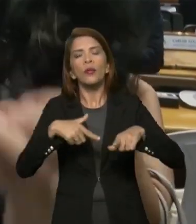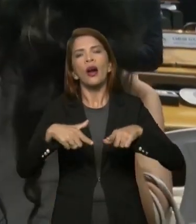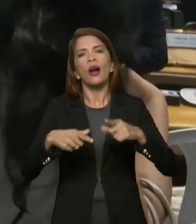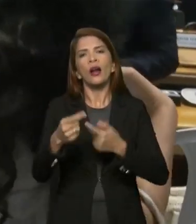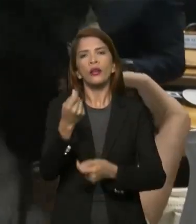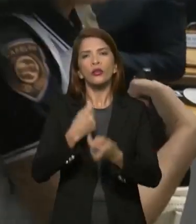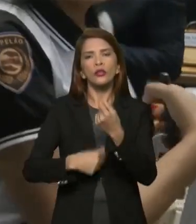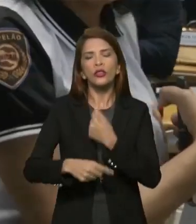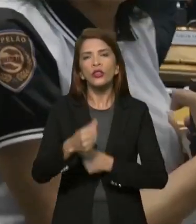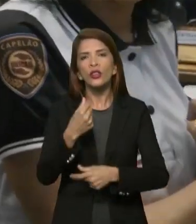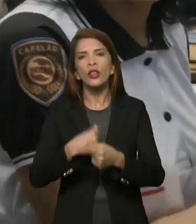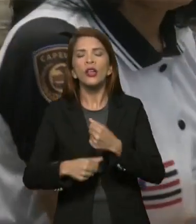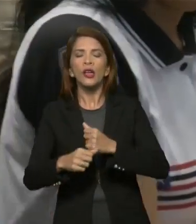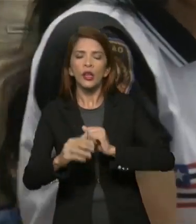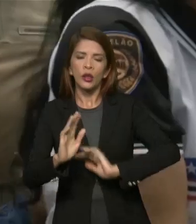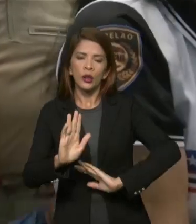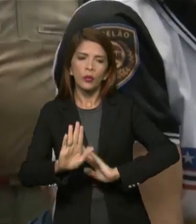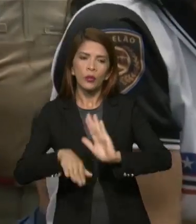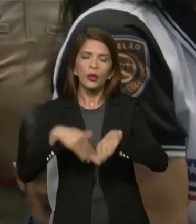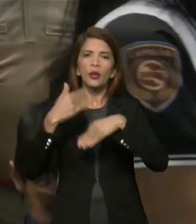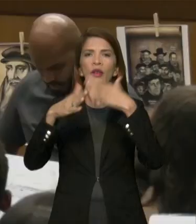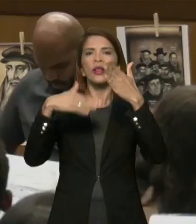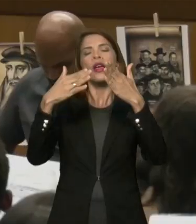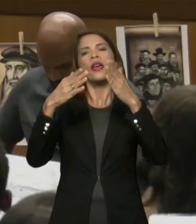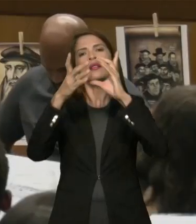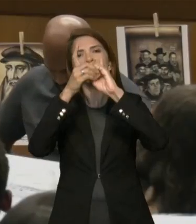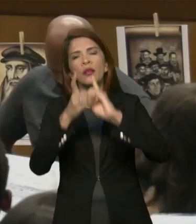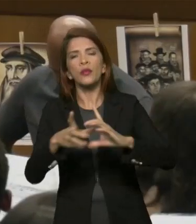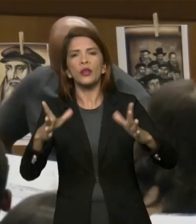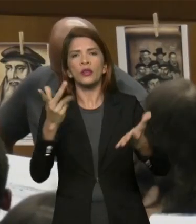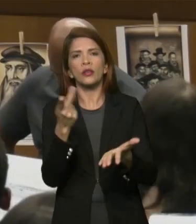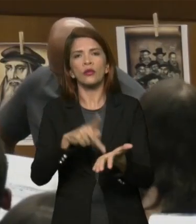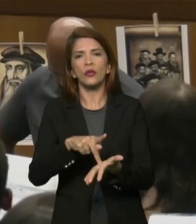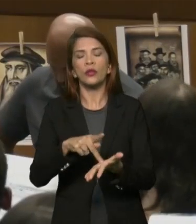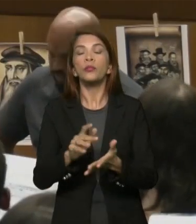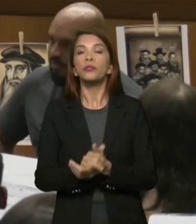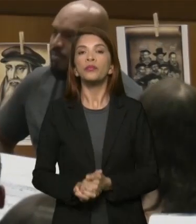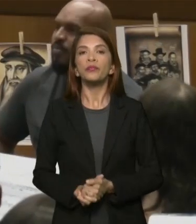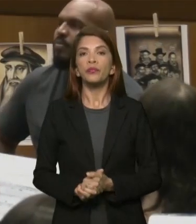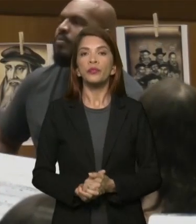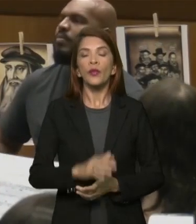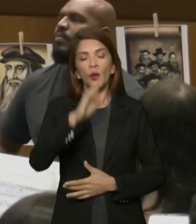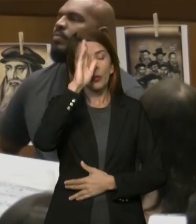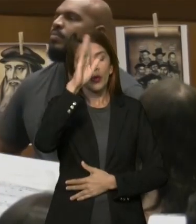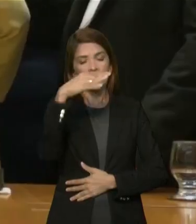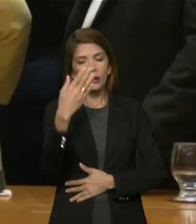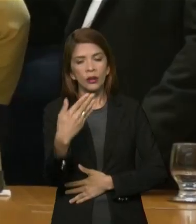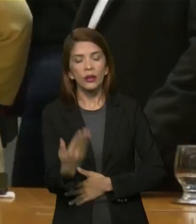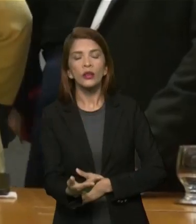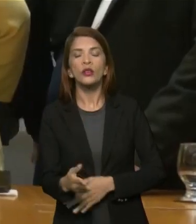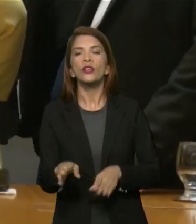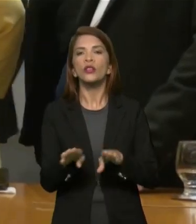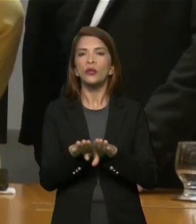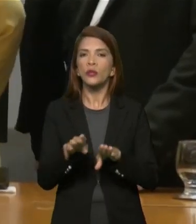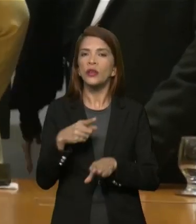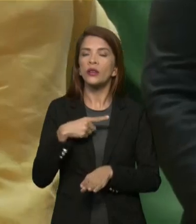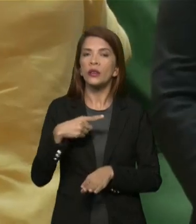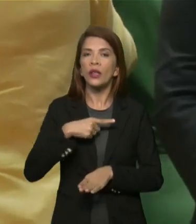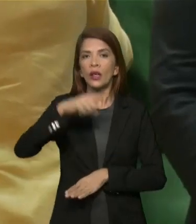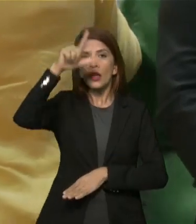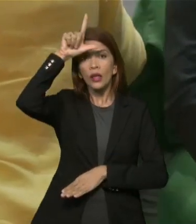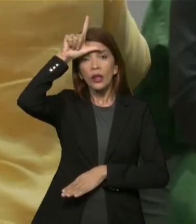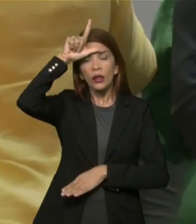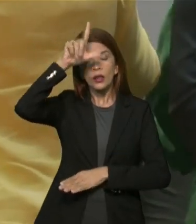o progresso, o resgate da democracia. Momentos de homenagem também marcaram a sessão. Líderes